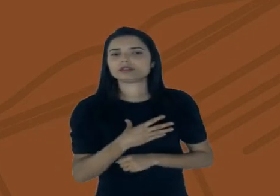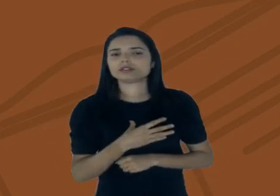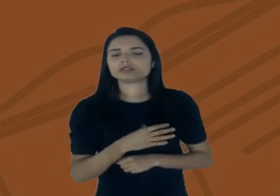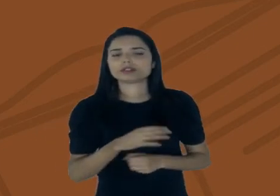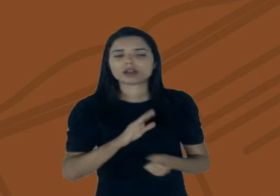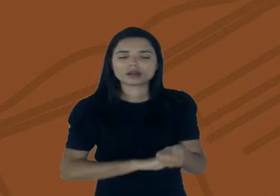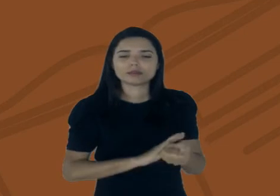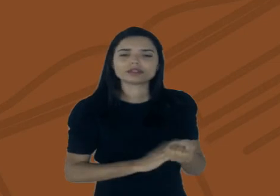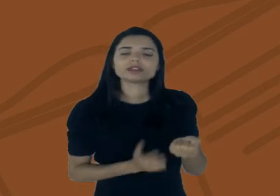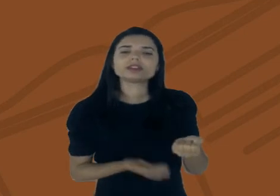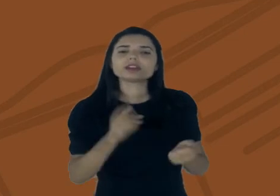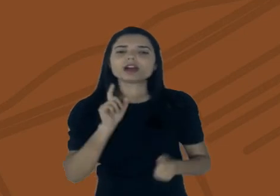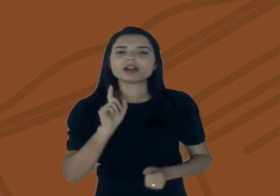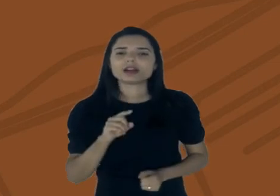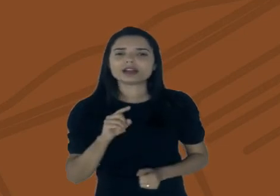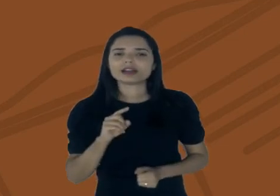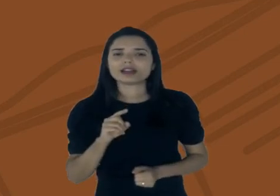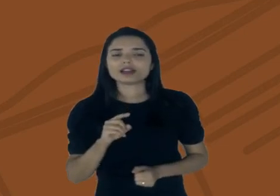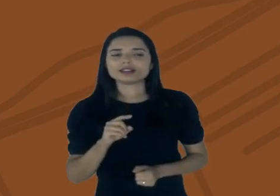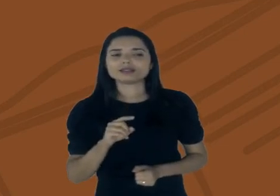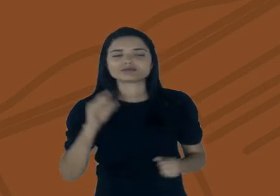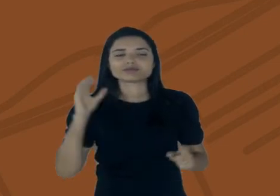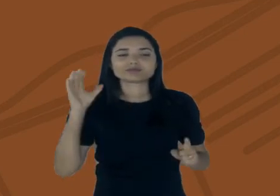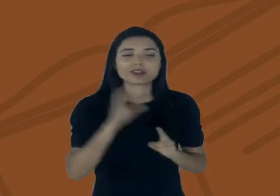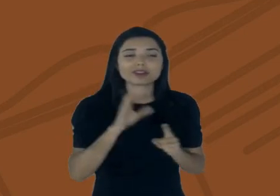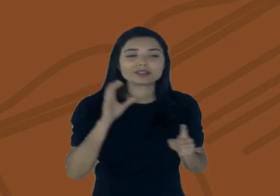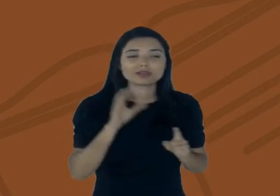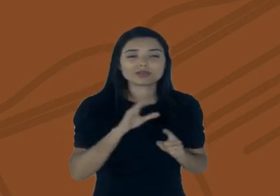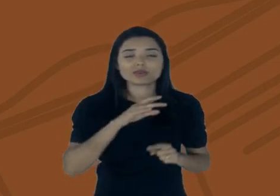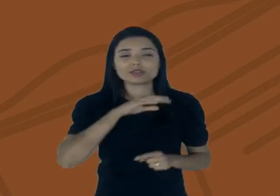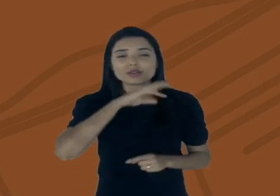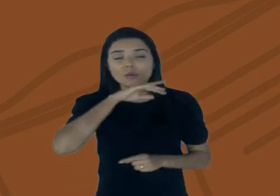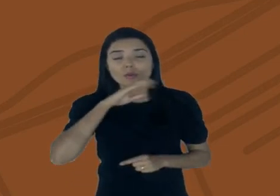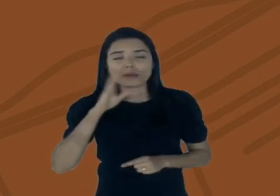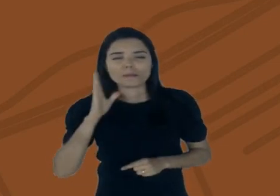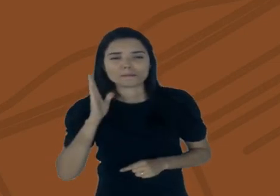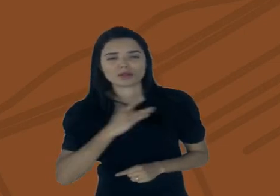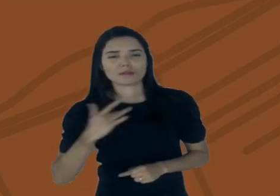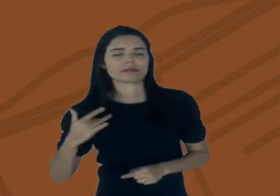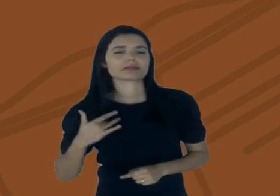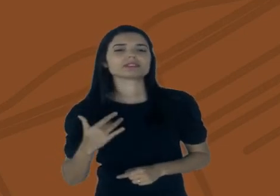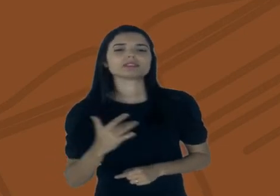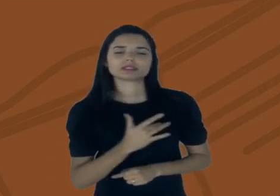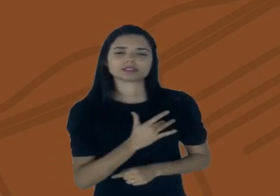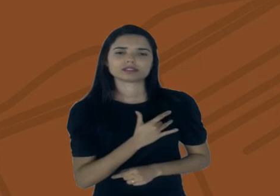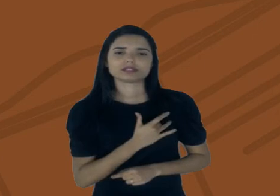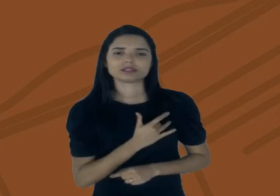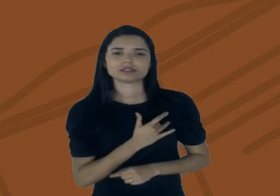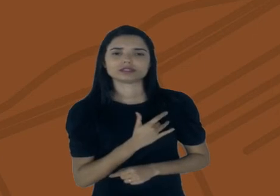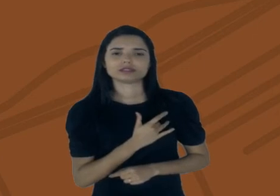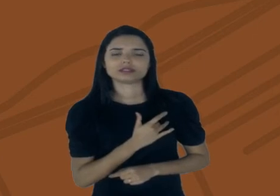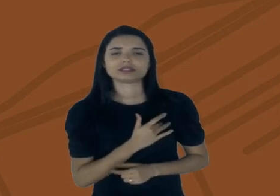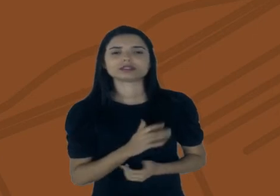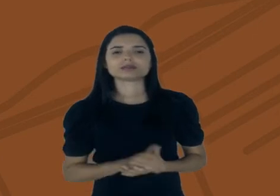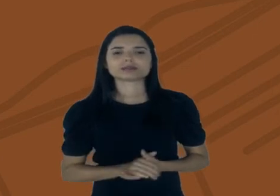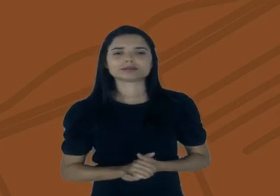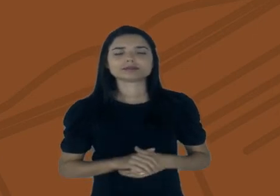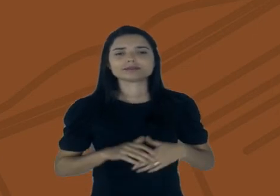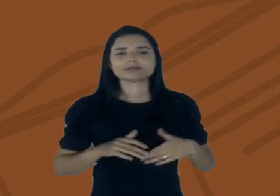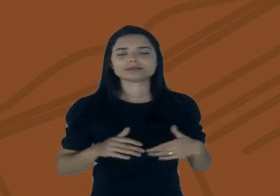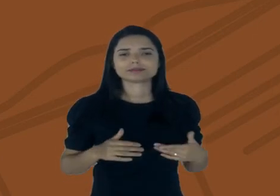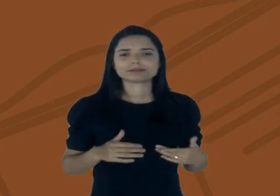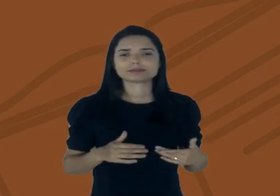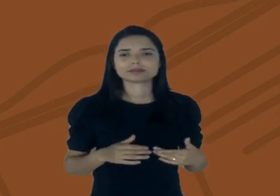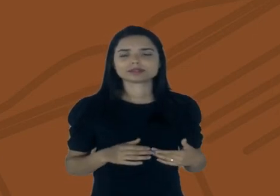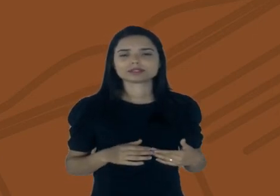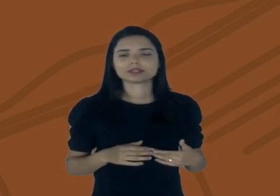hipertensão arterial é um fator de risco importante e independentemente para o infarto. Então,